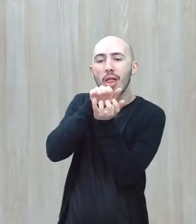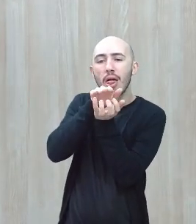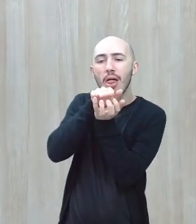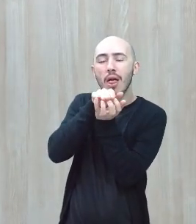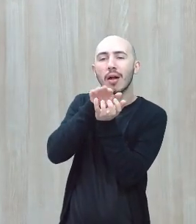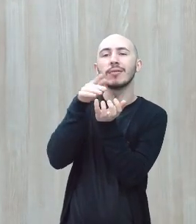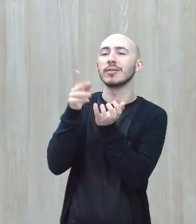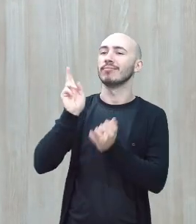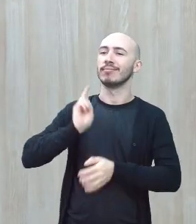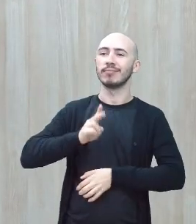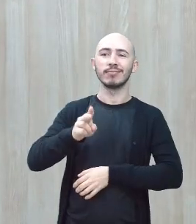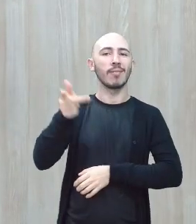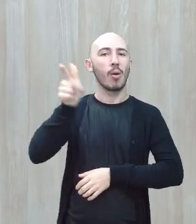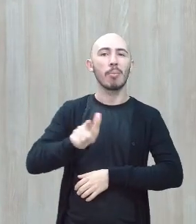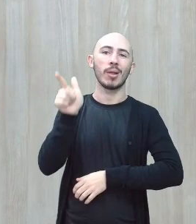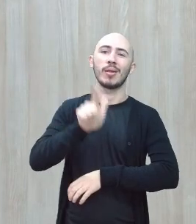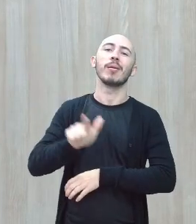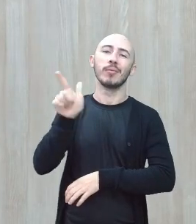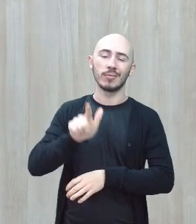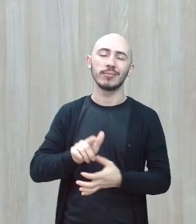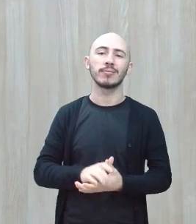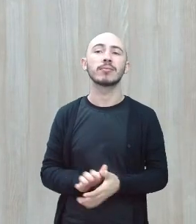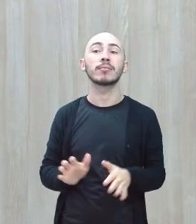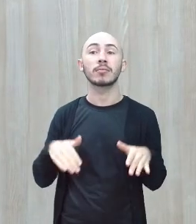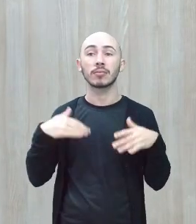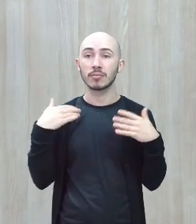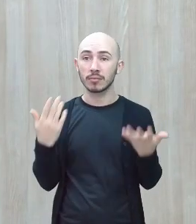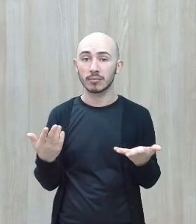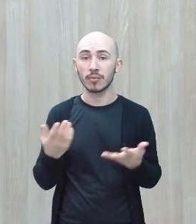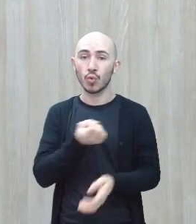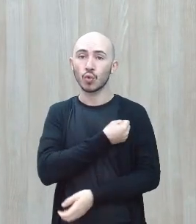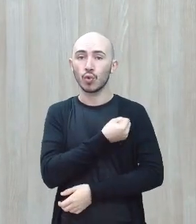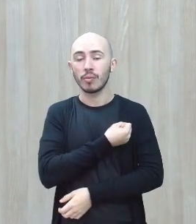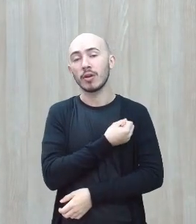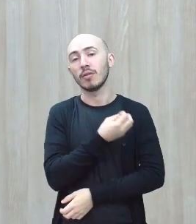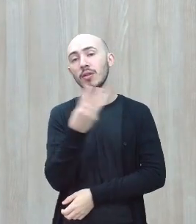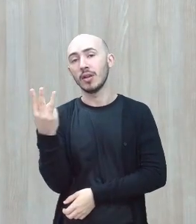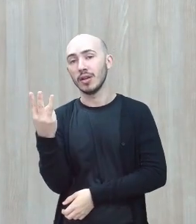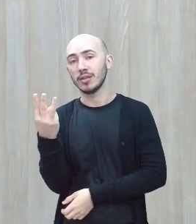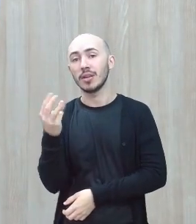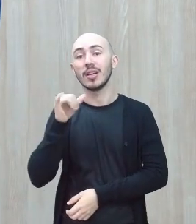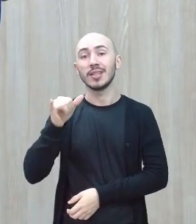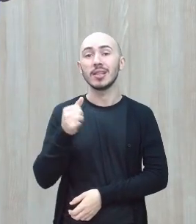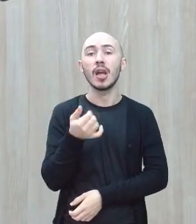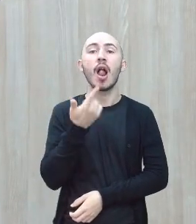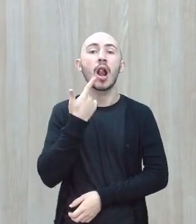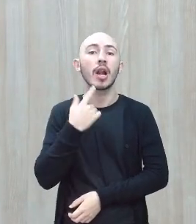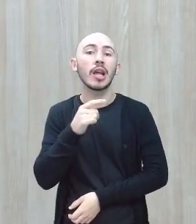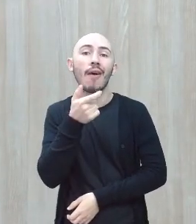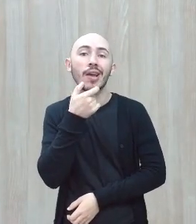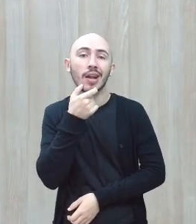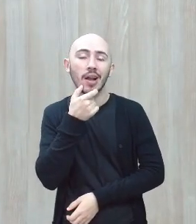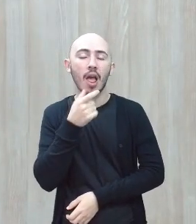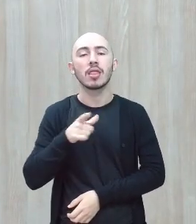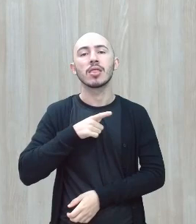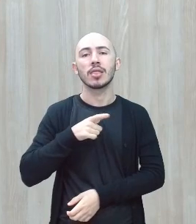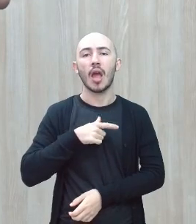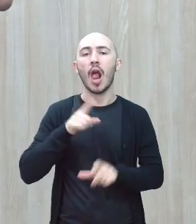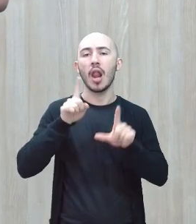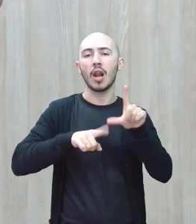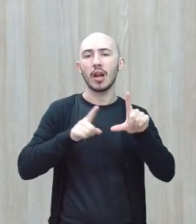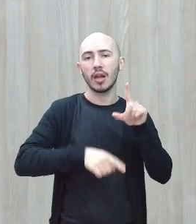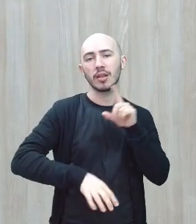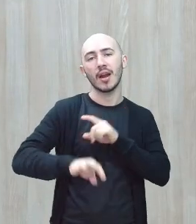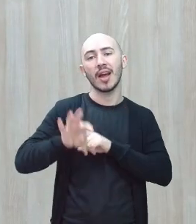Então, three, número 3. Toda vez que a gente encontrar o TH no inglês, a gente vai ter que botar a língua presa, tá, pessoal? Para poder pronunciar